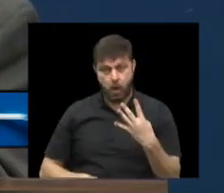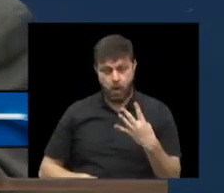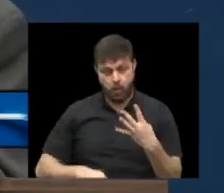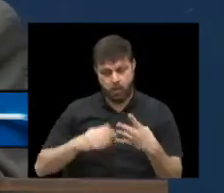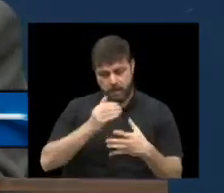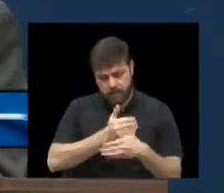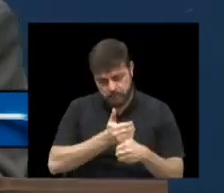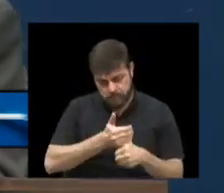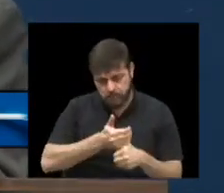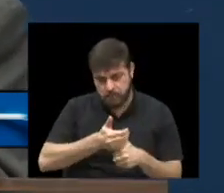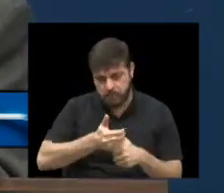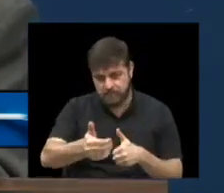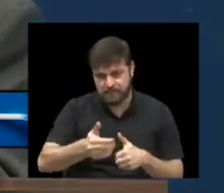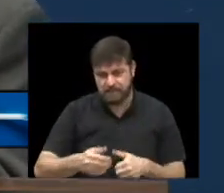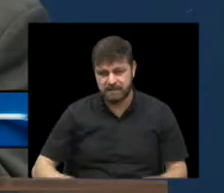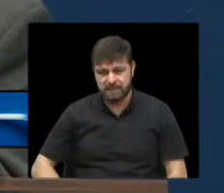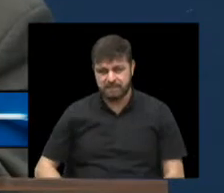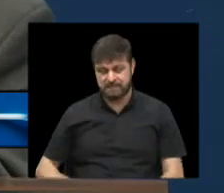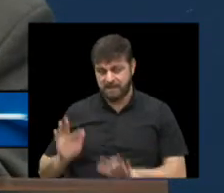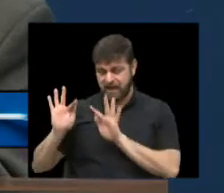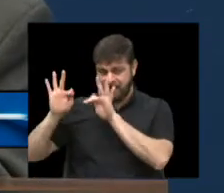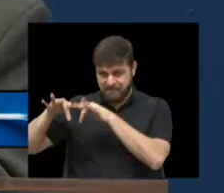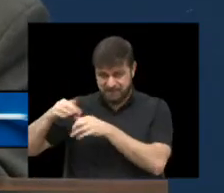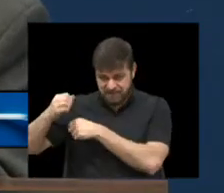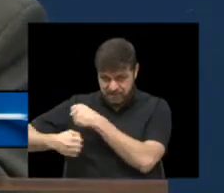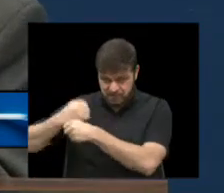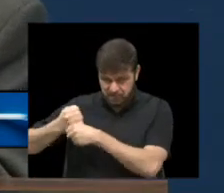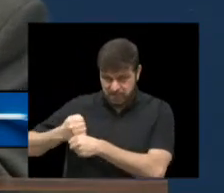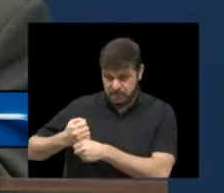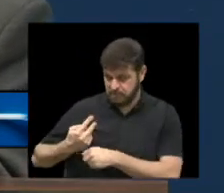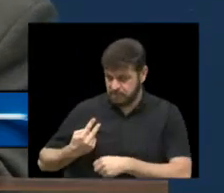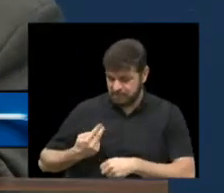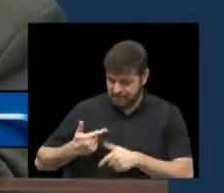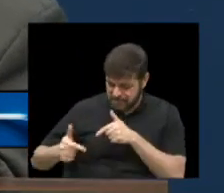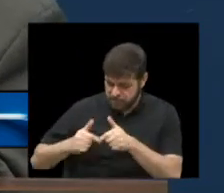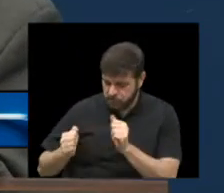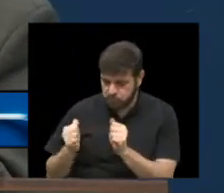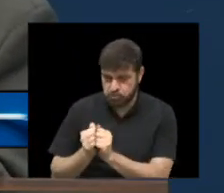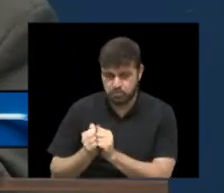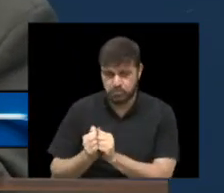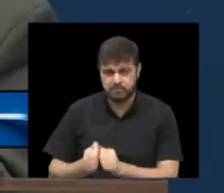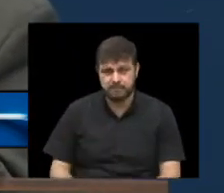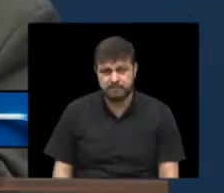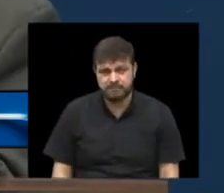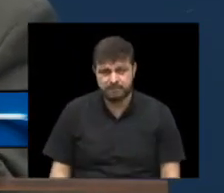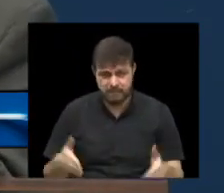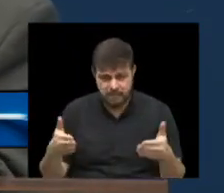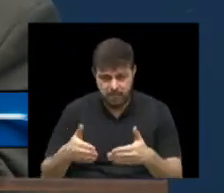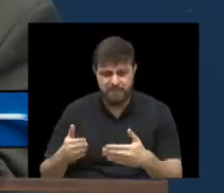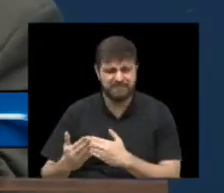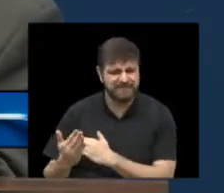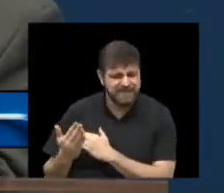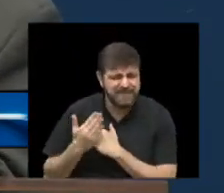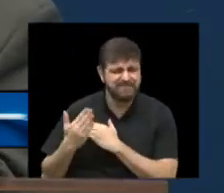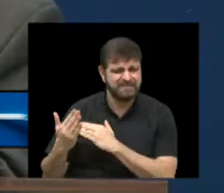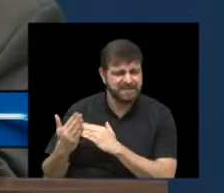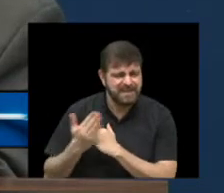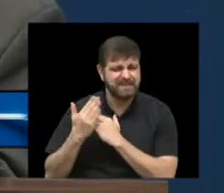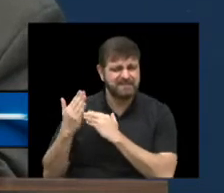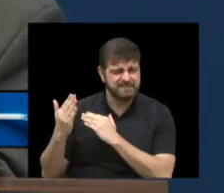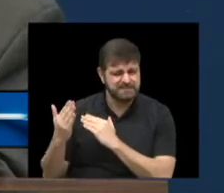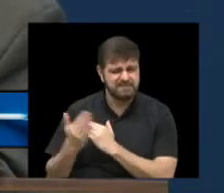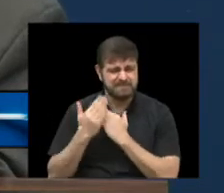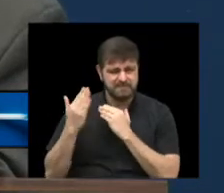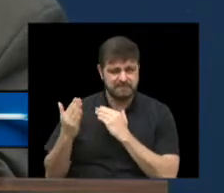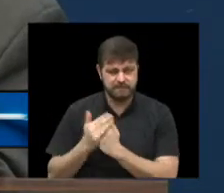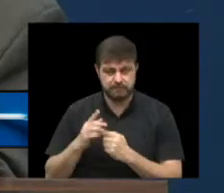final do ano anterior, trabalhou no gabinete deste vereador. E, inclusive, atualmente, vinha nos ajudando indiretamente, porque